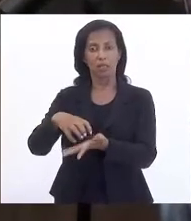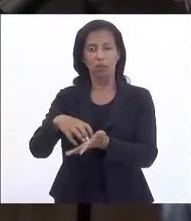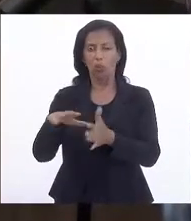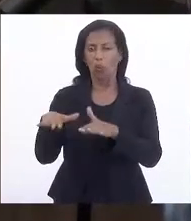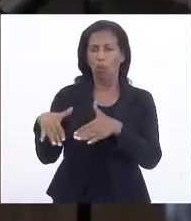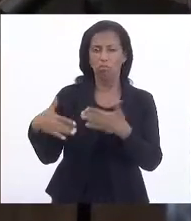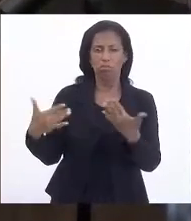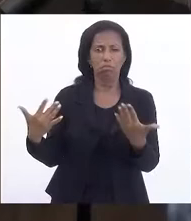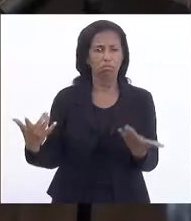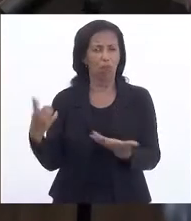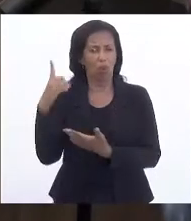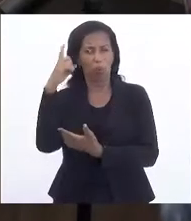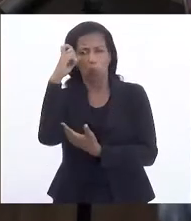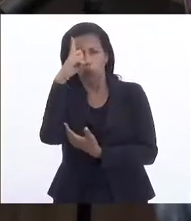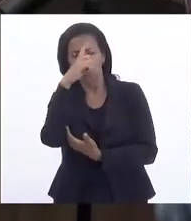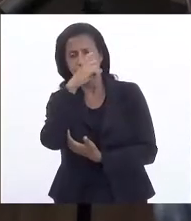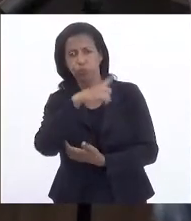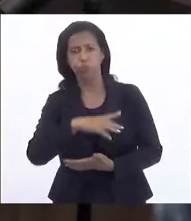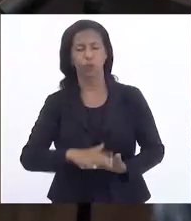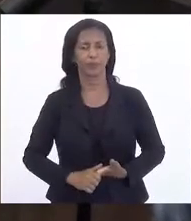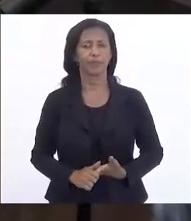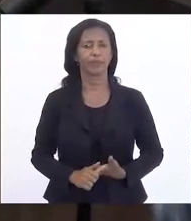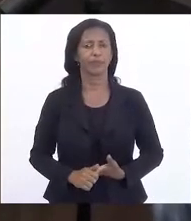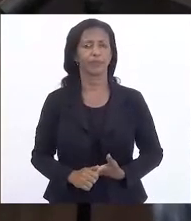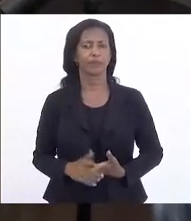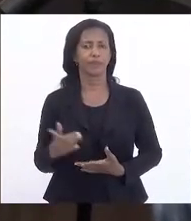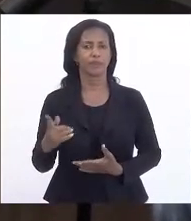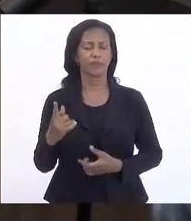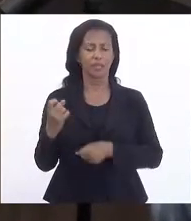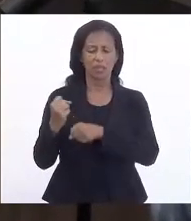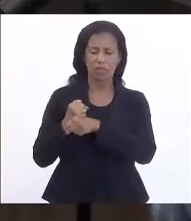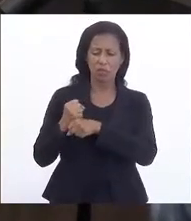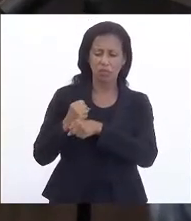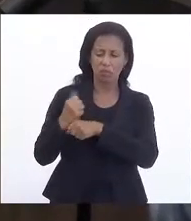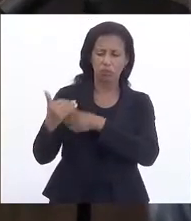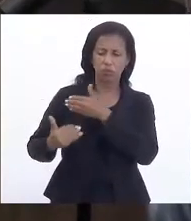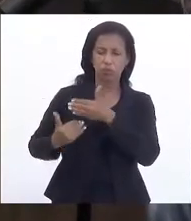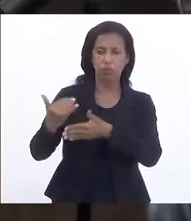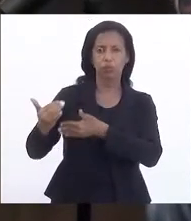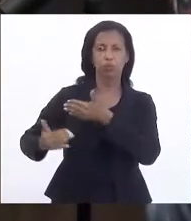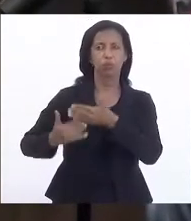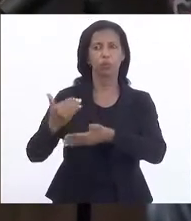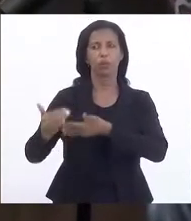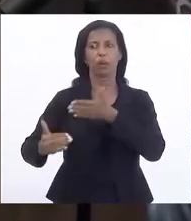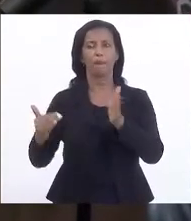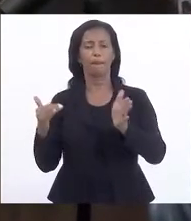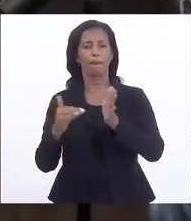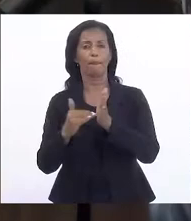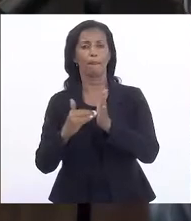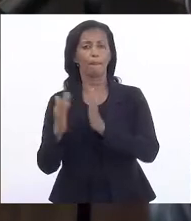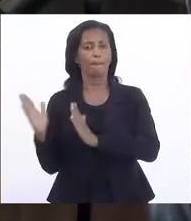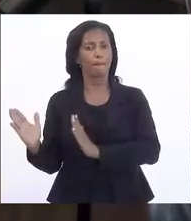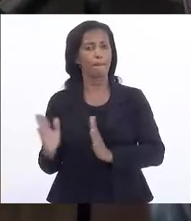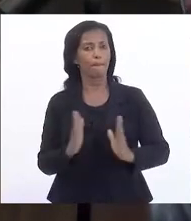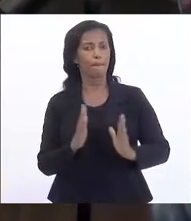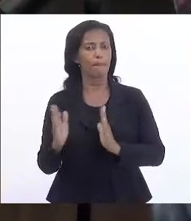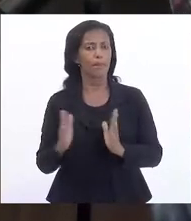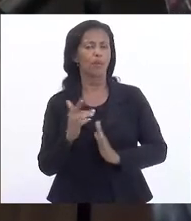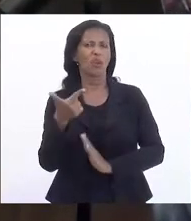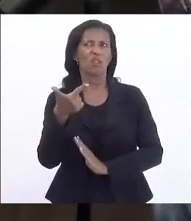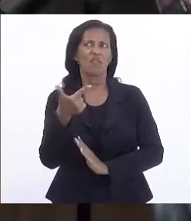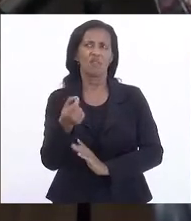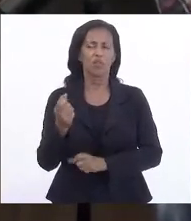aviltado tão vilipendiado nesses últimos tempos nos últimos períodos nos últimos 20